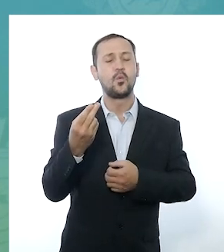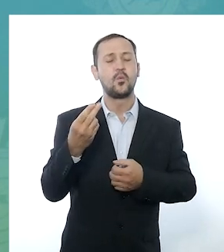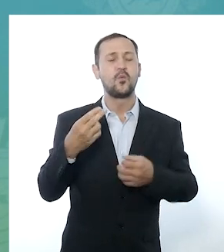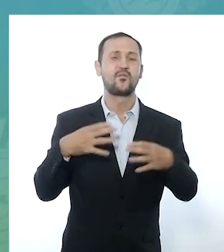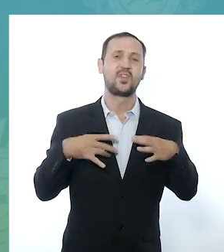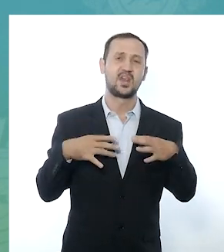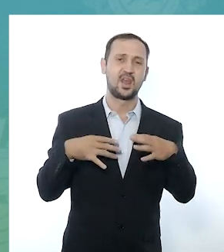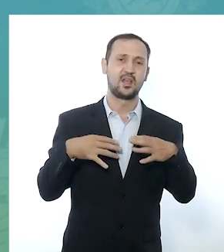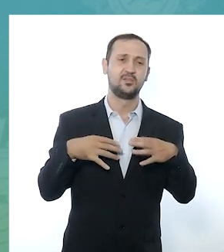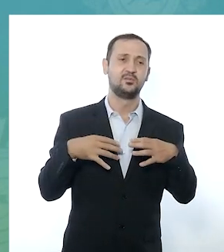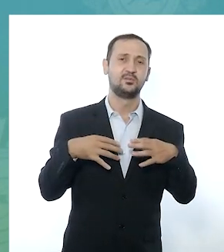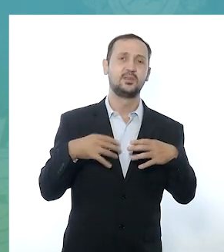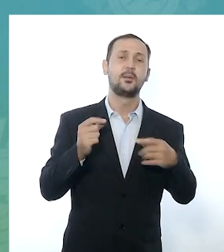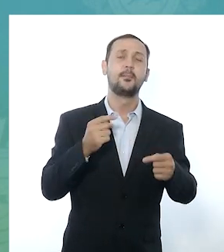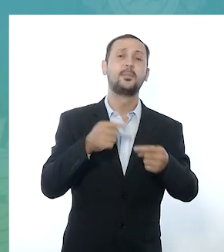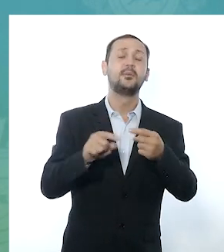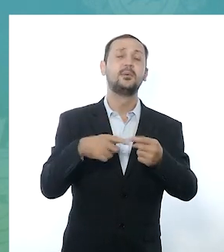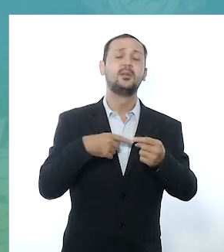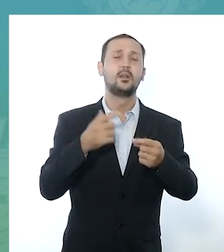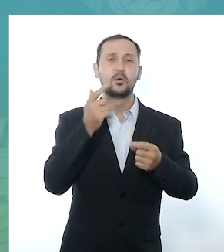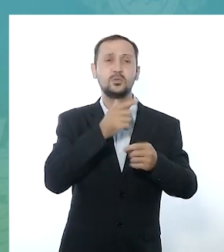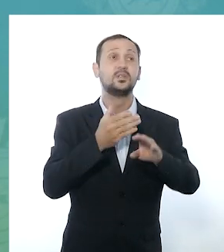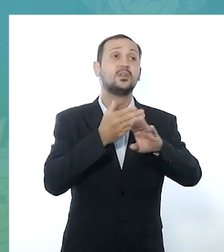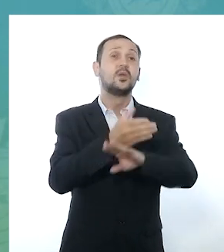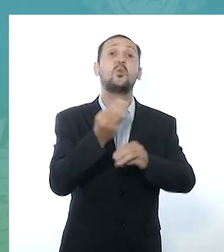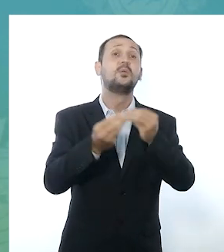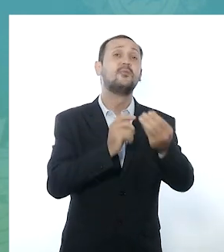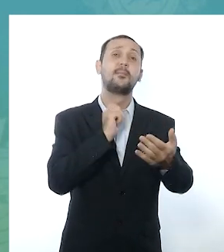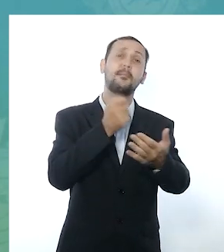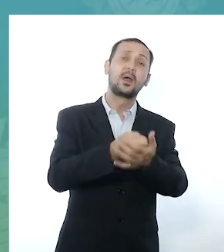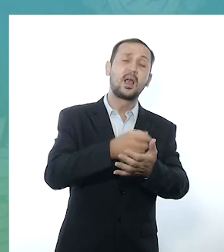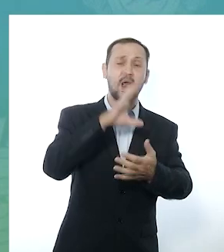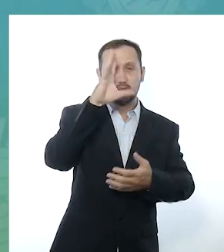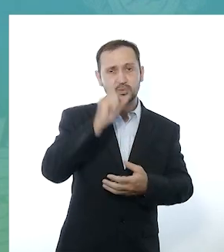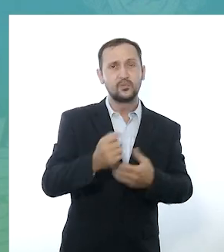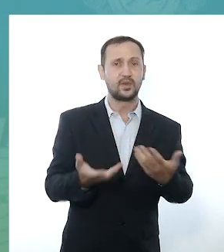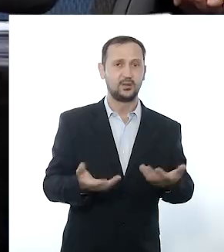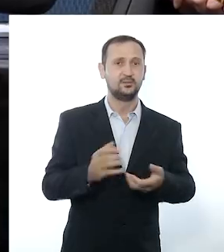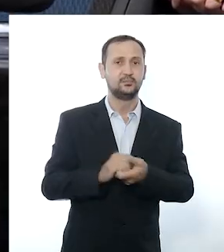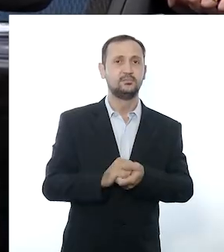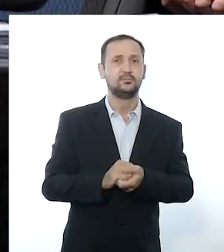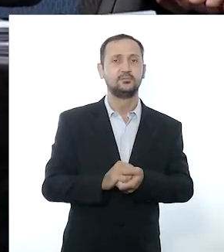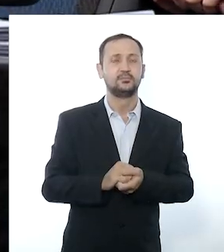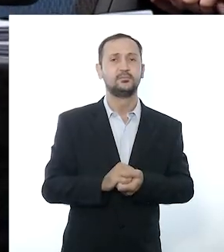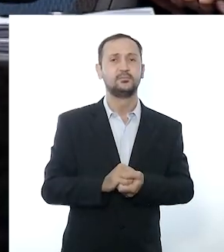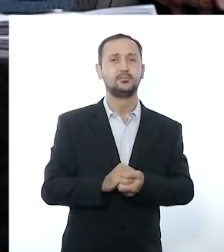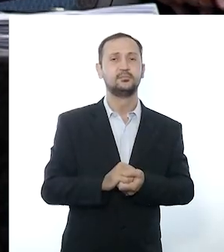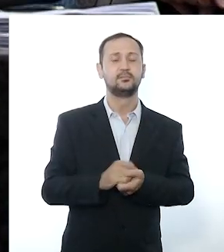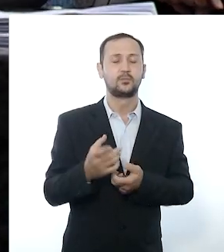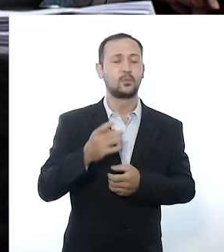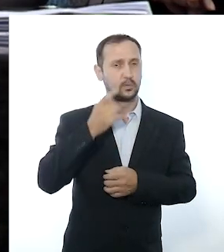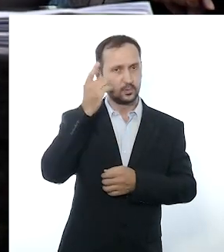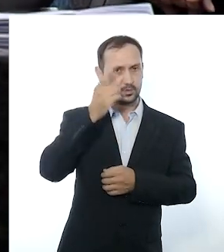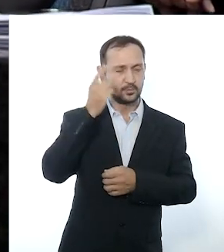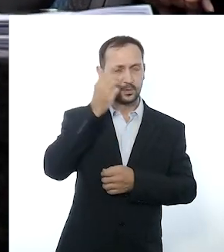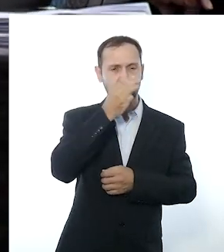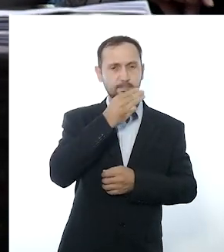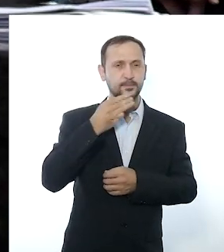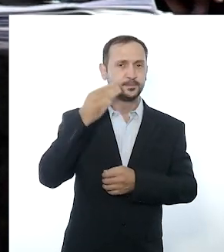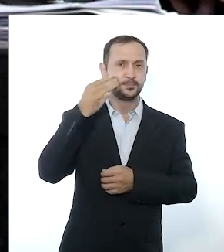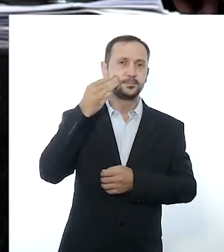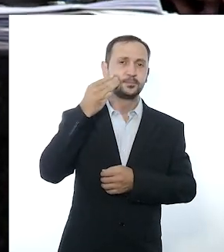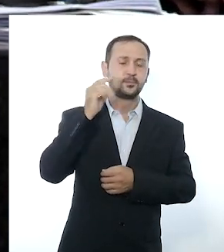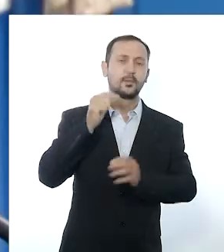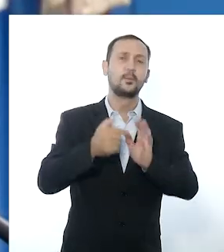proíba ele de ter acesso às agências bancárias, casas lotéricas e efetuar esse pagamento. O deputado Marçal Filho, do PSDB, apresentou